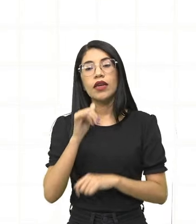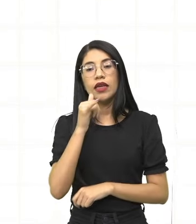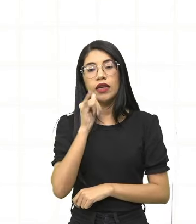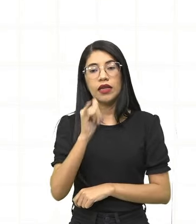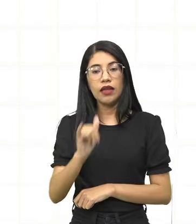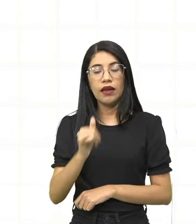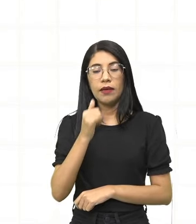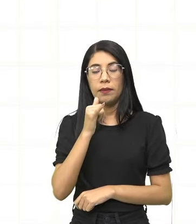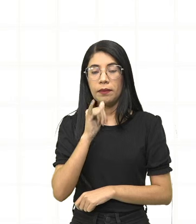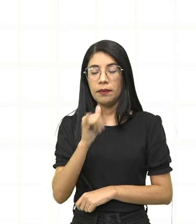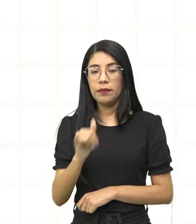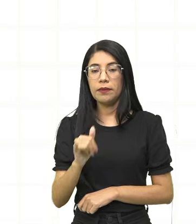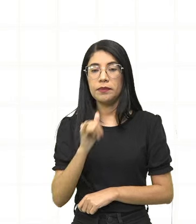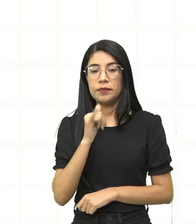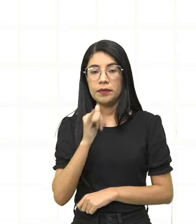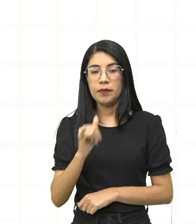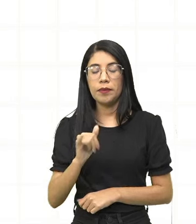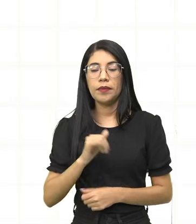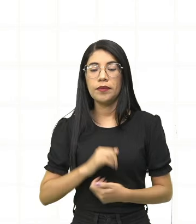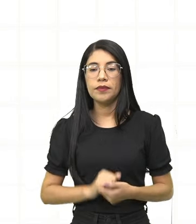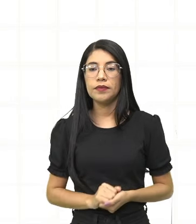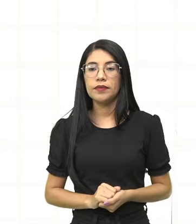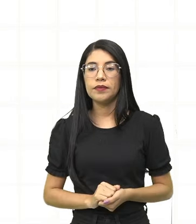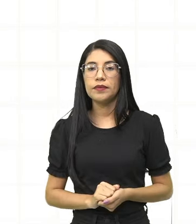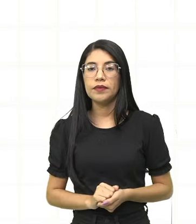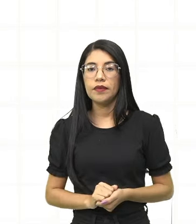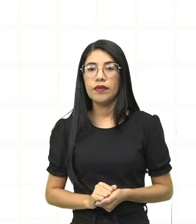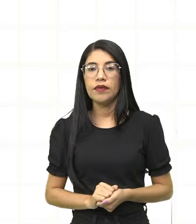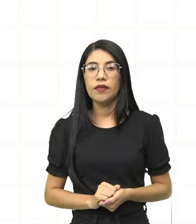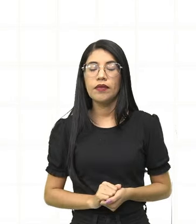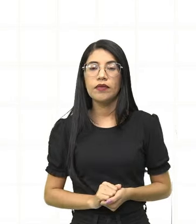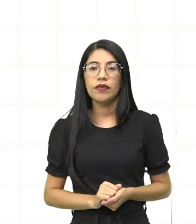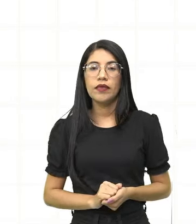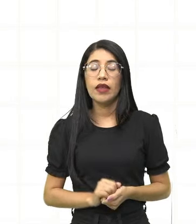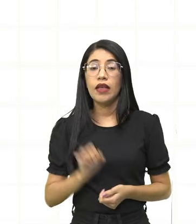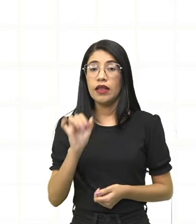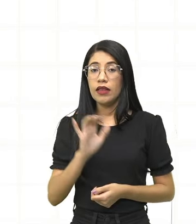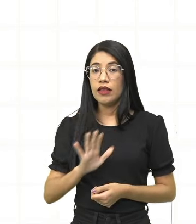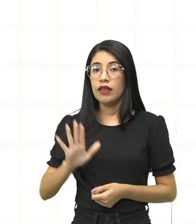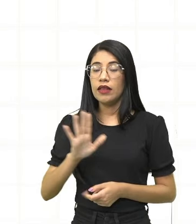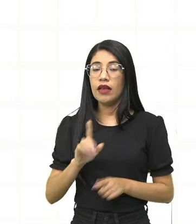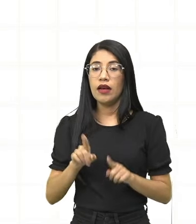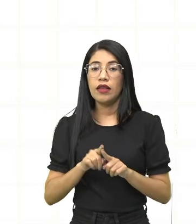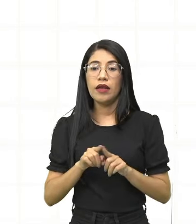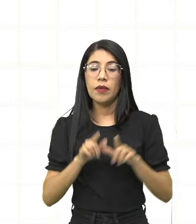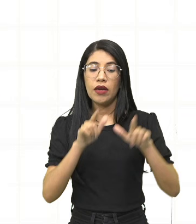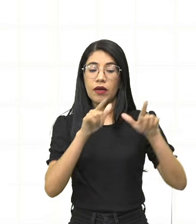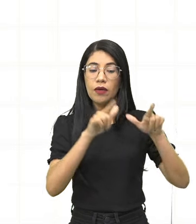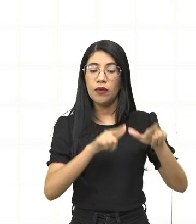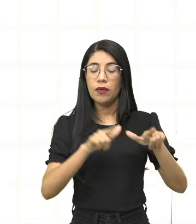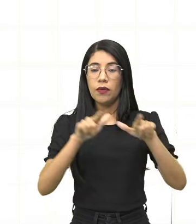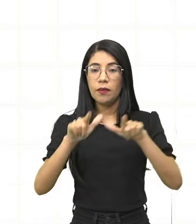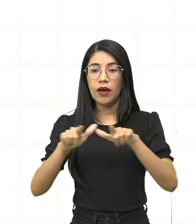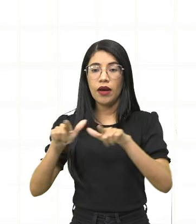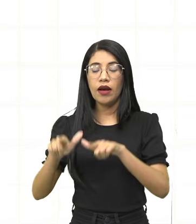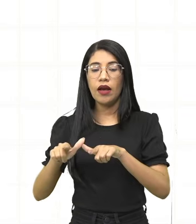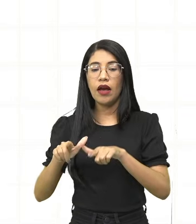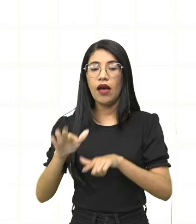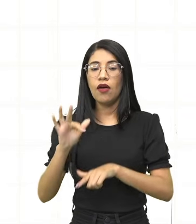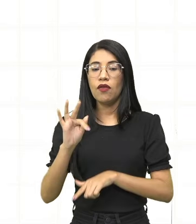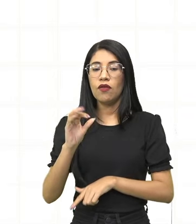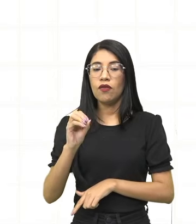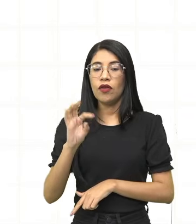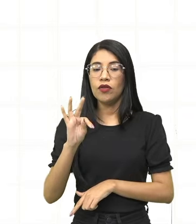Em energia elétrica, tá bom? E aí, nós temos nas imagens essas placas que são chamadas aqui de